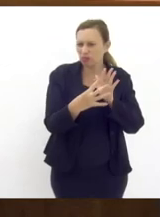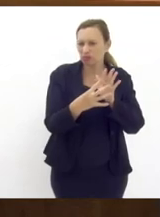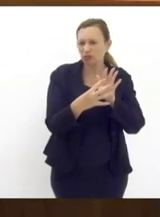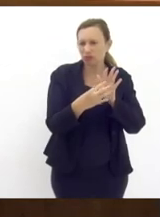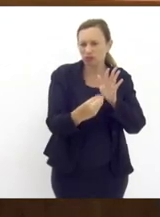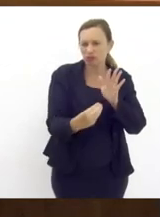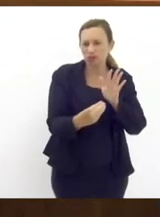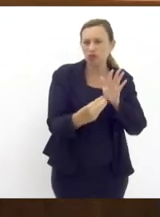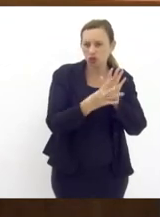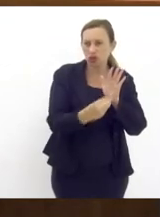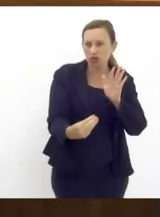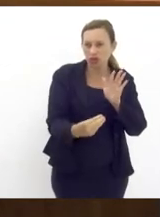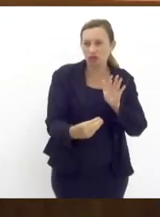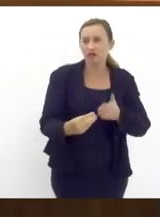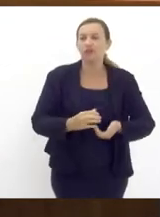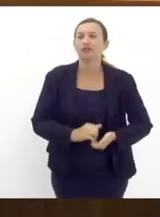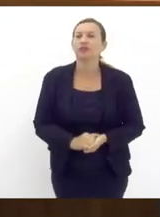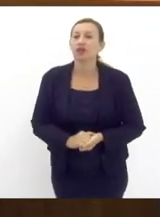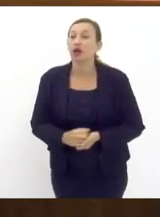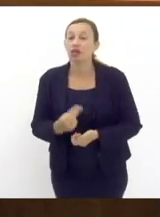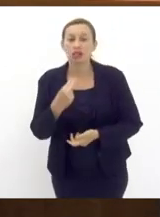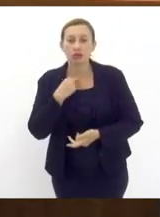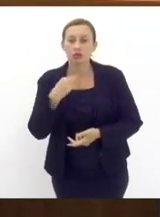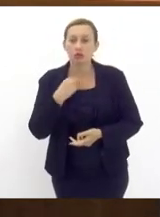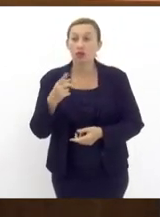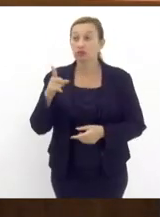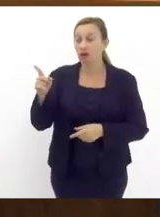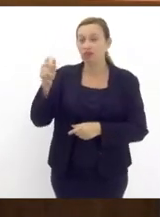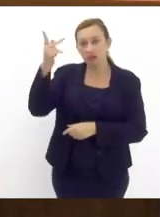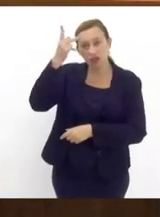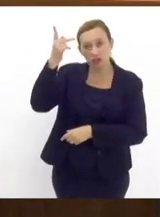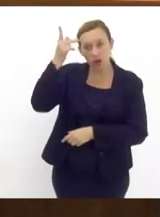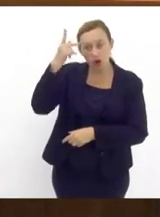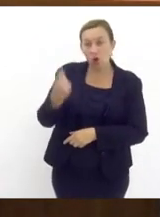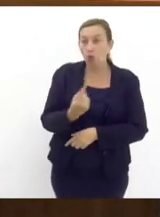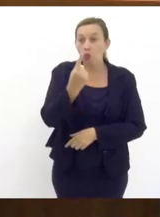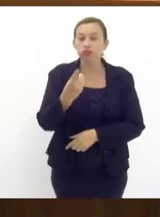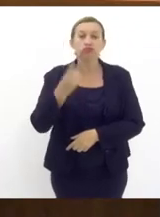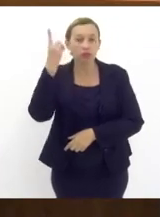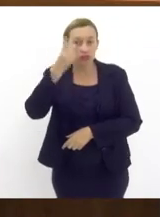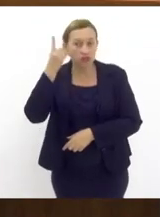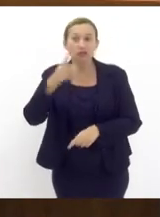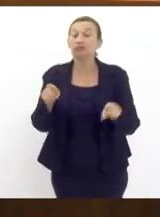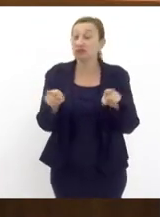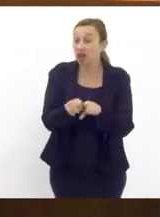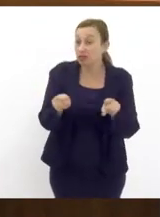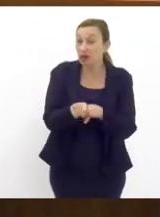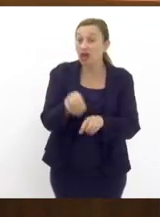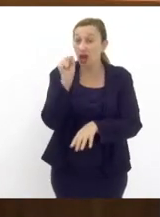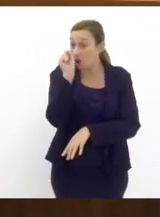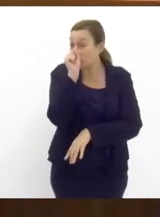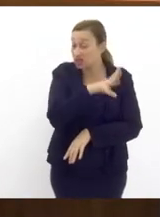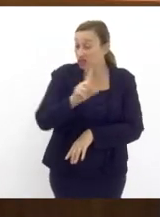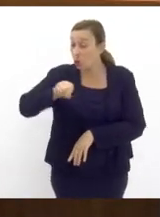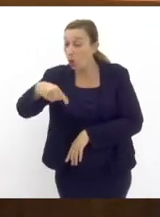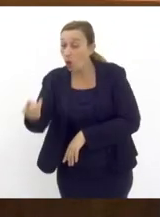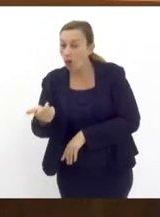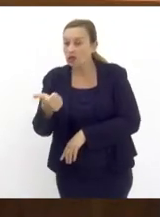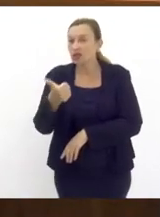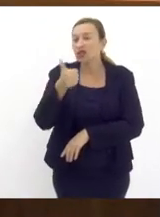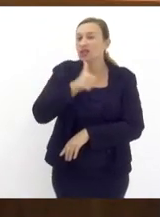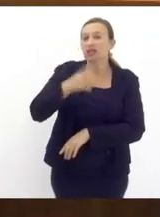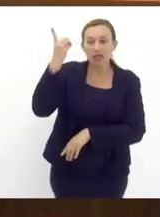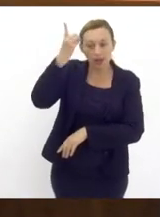do caso que aconteceu na Assembleia Legislativa de São Paulo onde um deputado foi abusado com uma outra deputada lá